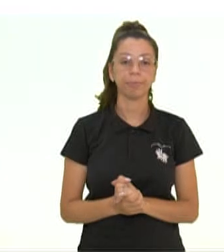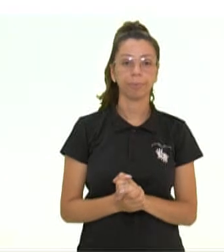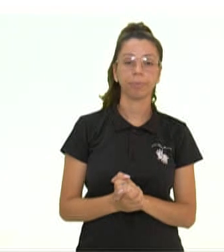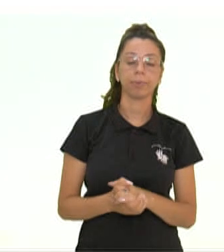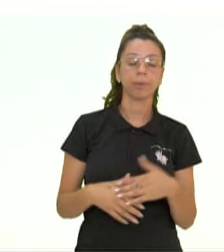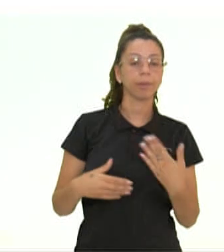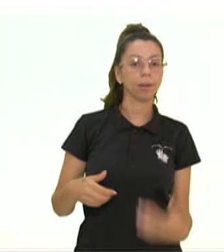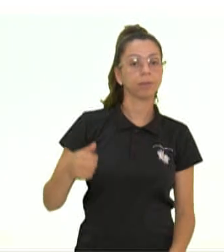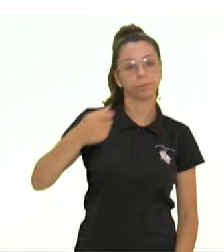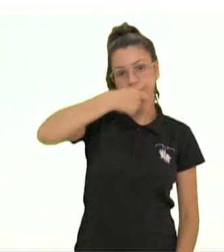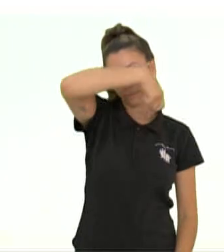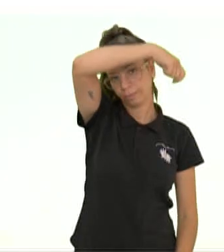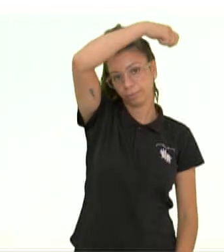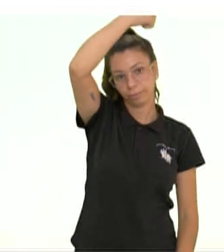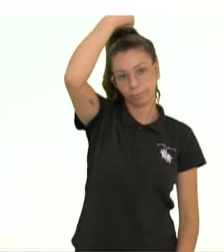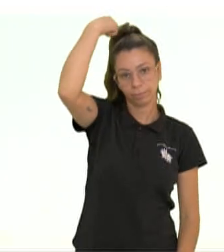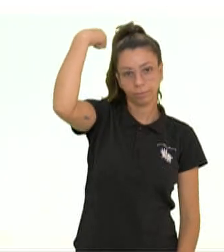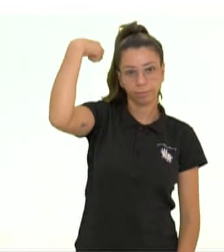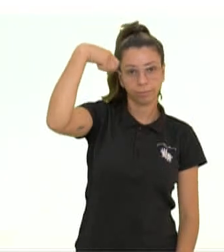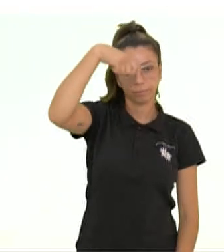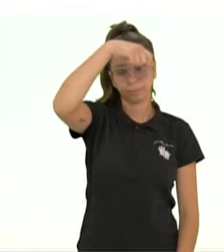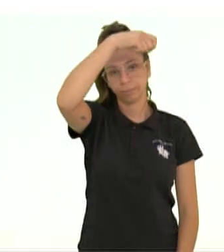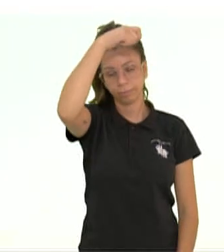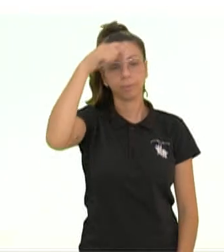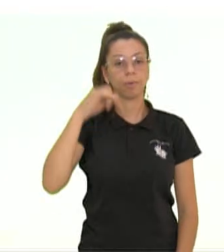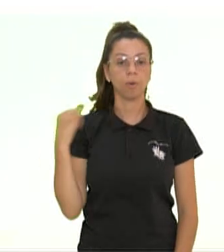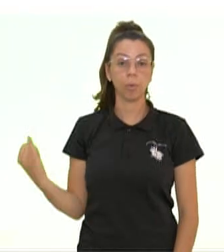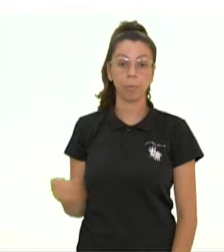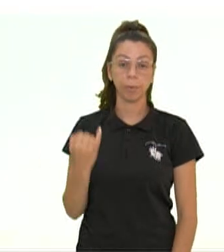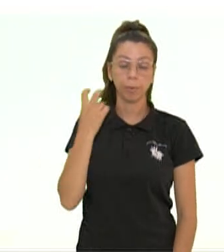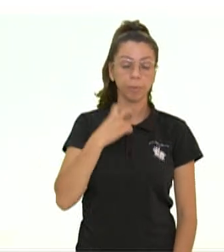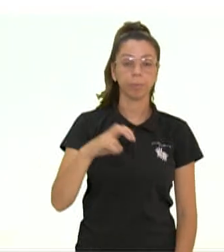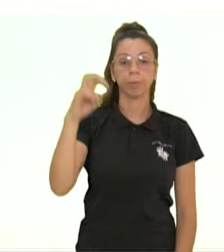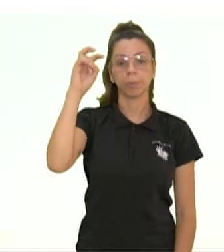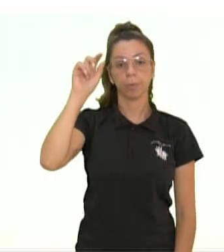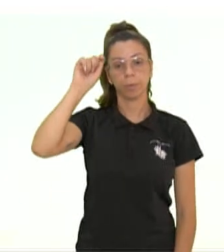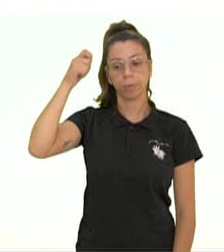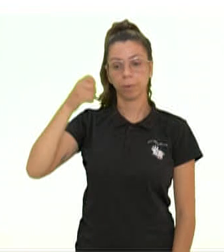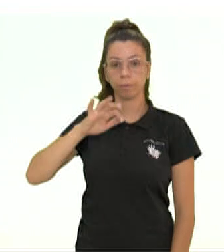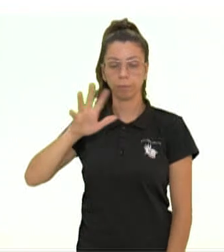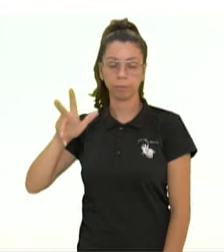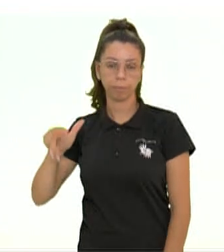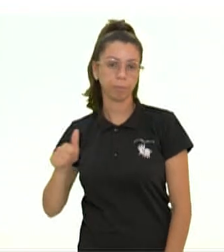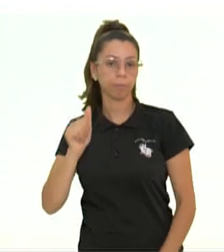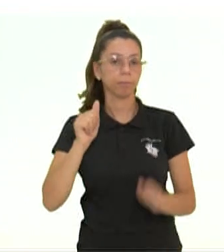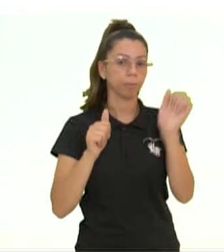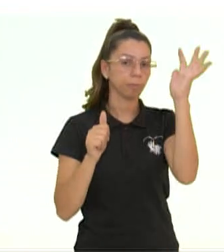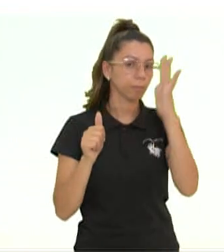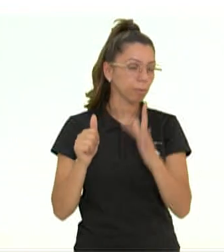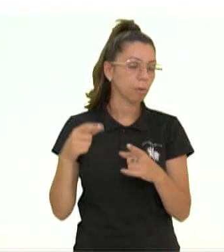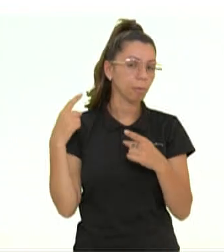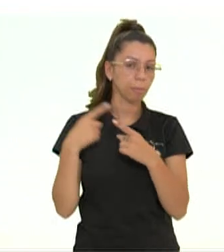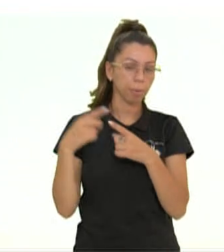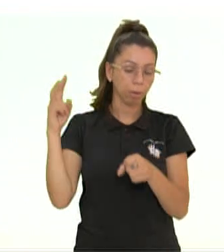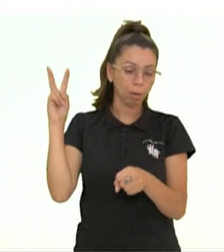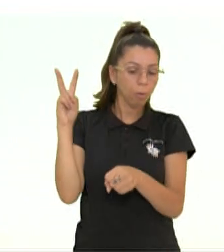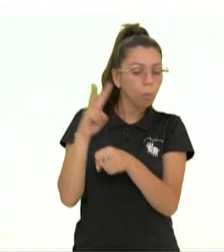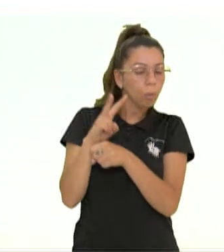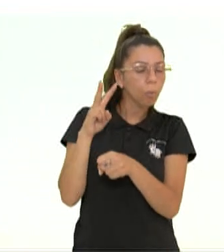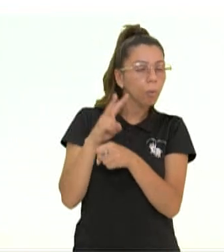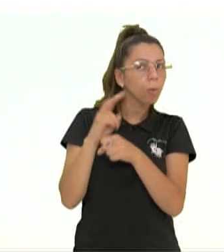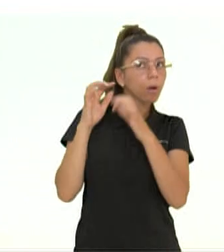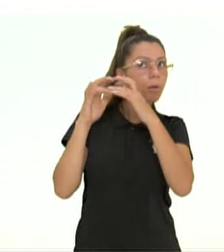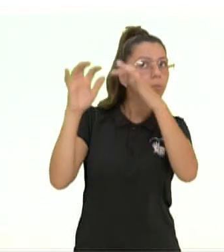Turbante. O turbante é muito importante para a cultura afro, né, brasileira. Por quê? Porque ela traz a proteção dos pensamentos